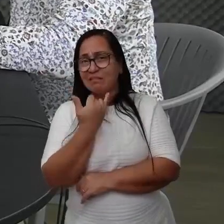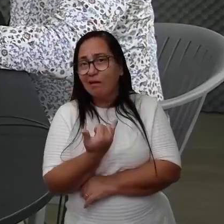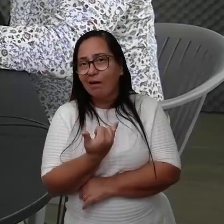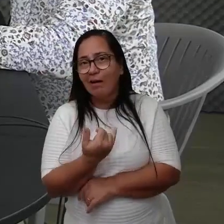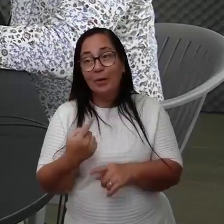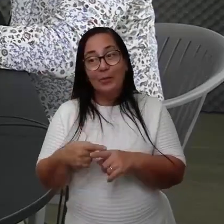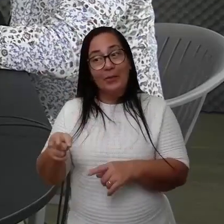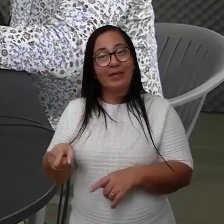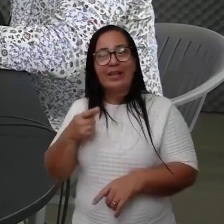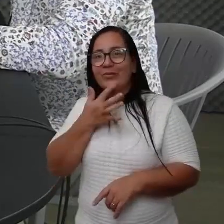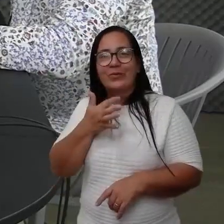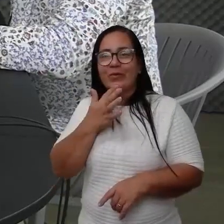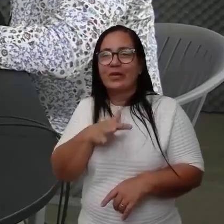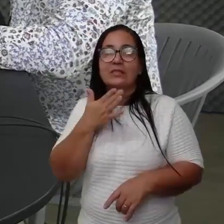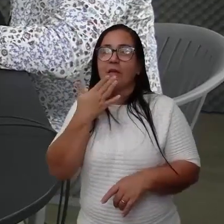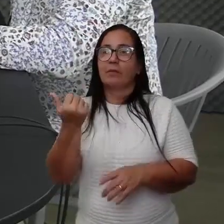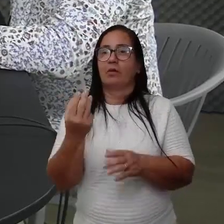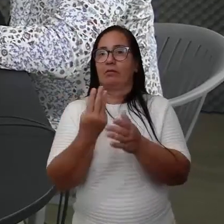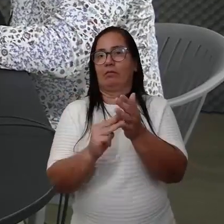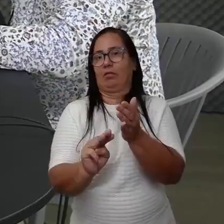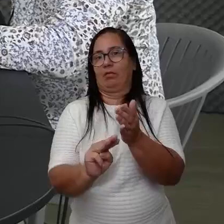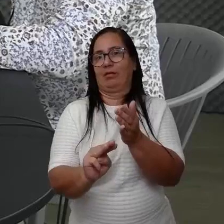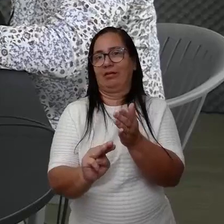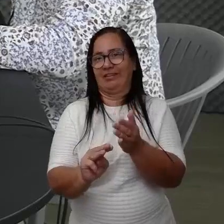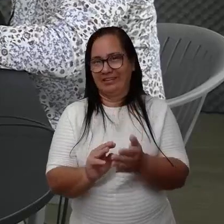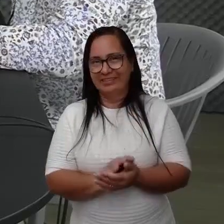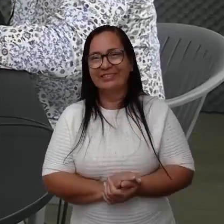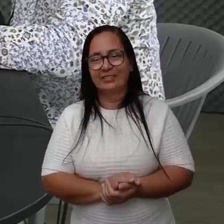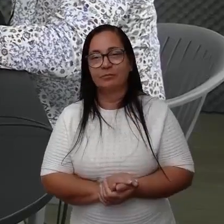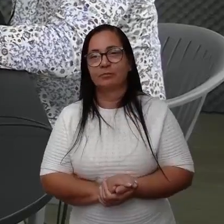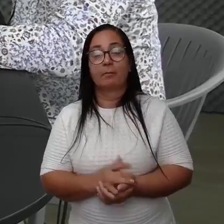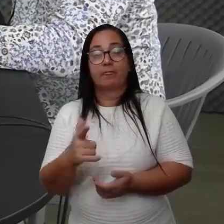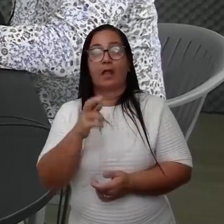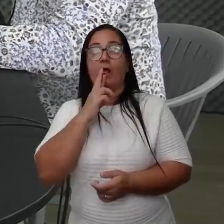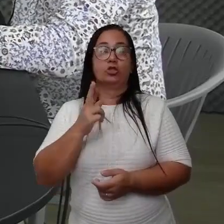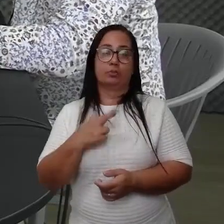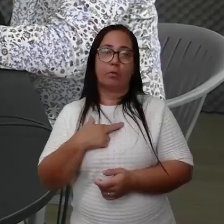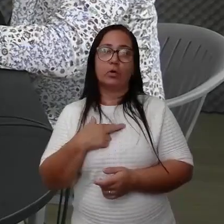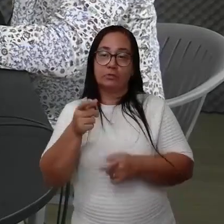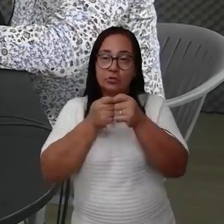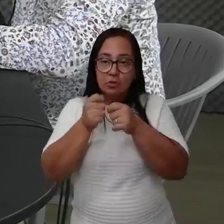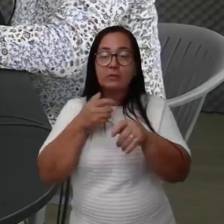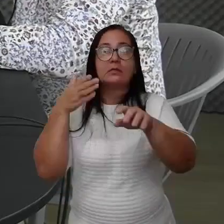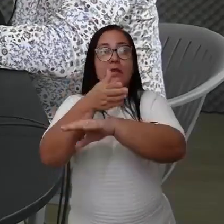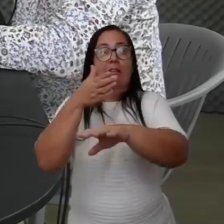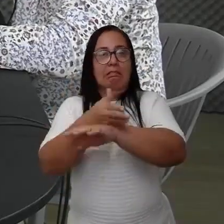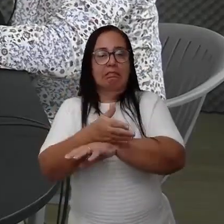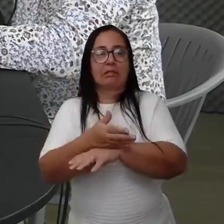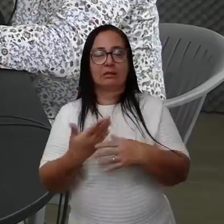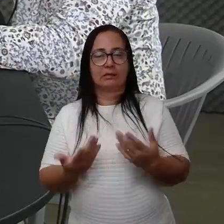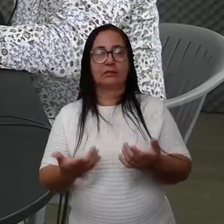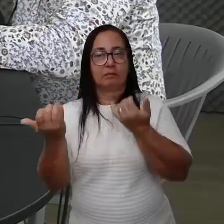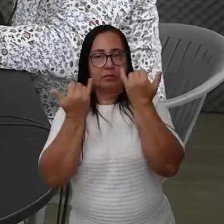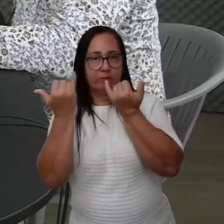amor, estranho é vocês mandarem mensagem no direct para as pessoas. Não, e não ter a resposta, porque aí você, jornalismo, tem que ir atrás, né? Então, E é vamos isso. atrás da notícia.